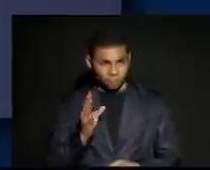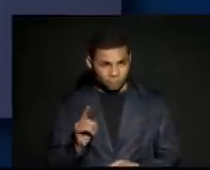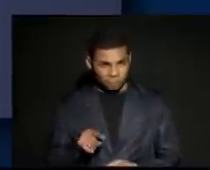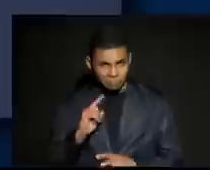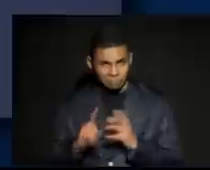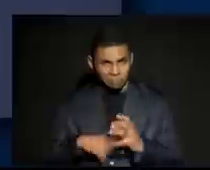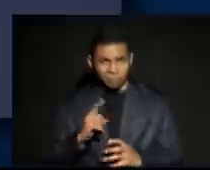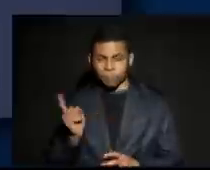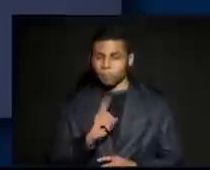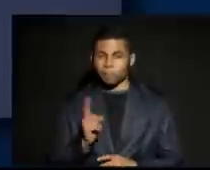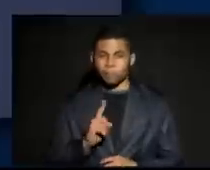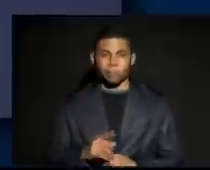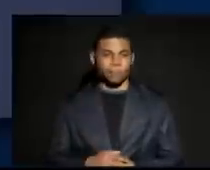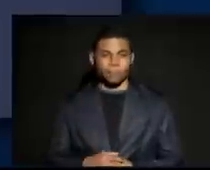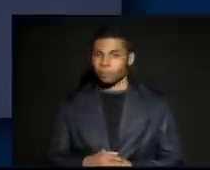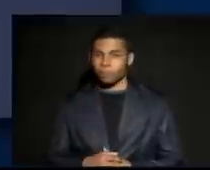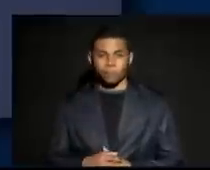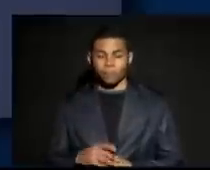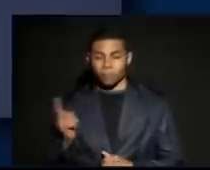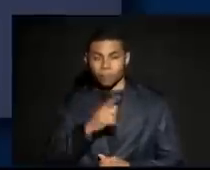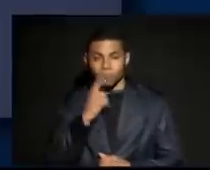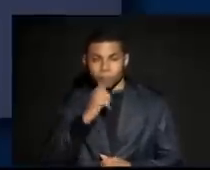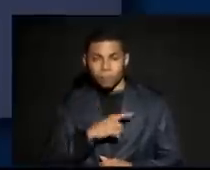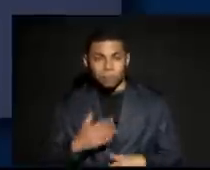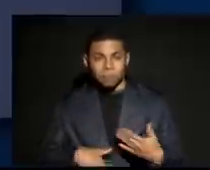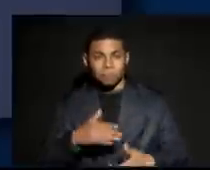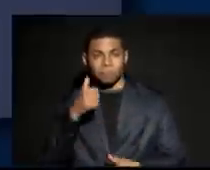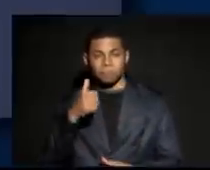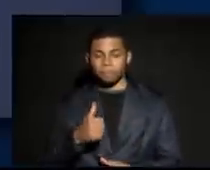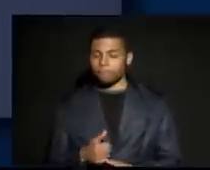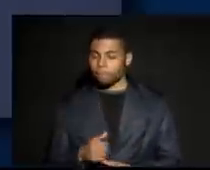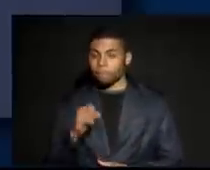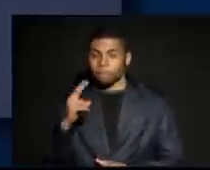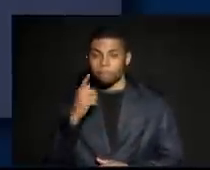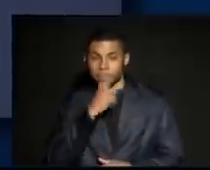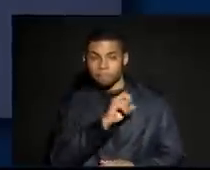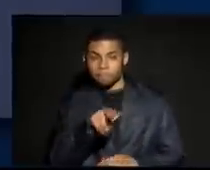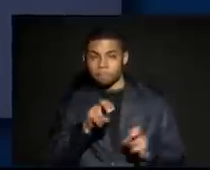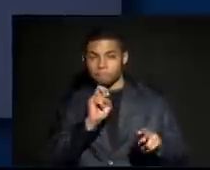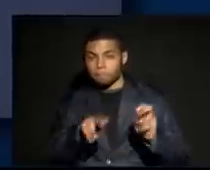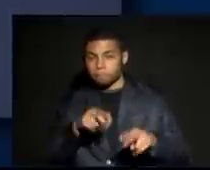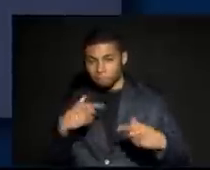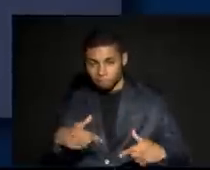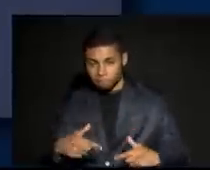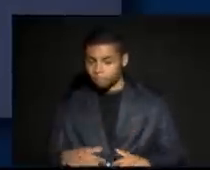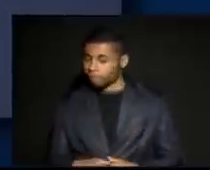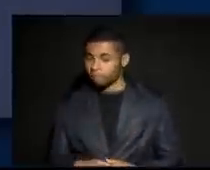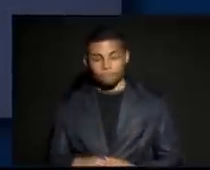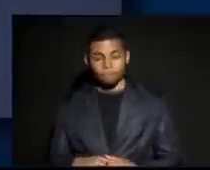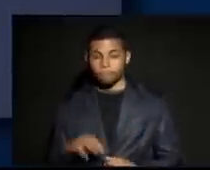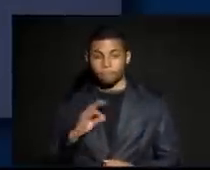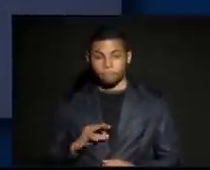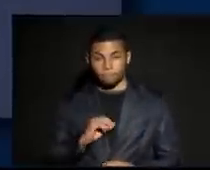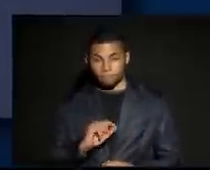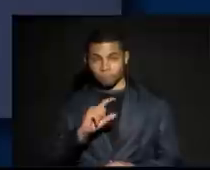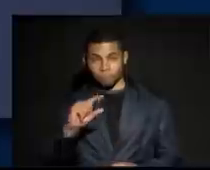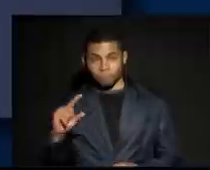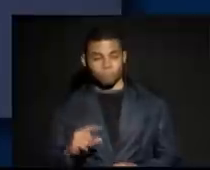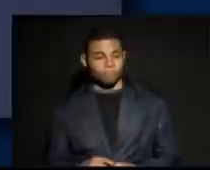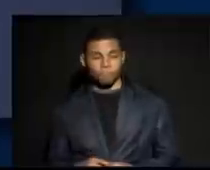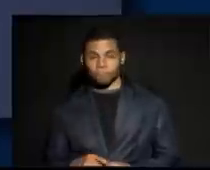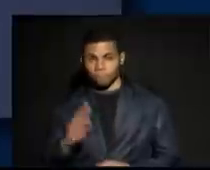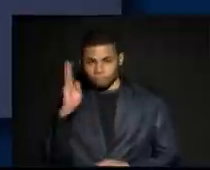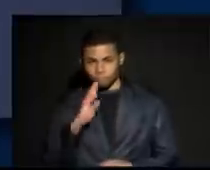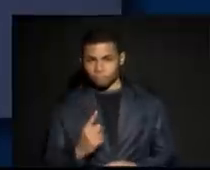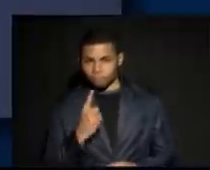não é bom para o mundo não foi isso que gerou produtividade Não foi isso que gerou emprego e renda em vários países uma certa maneira até mesmo no